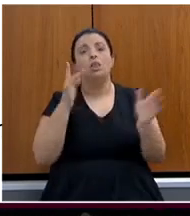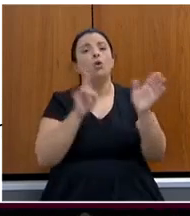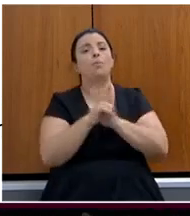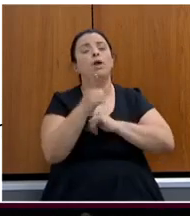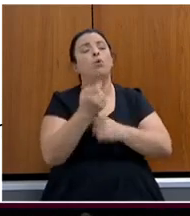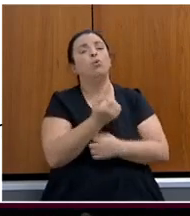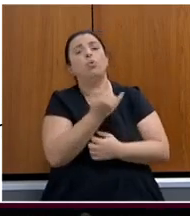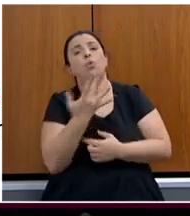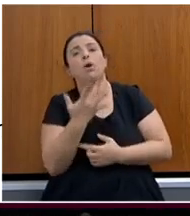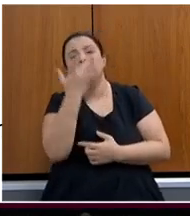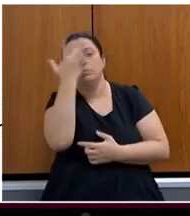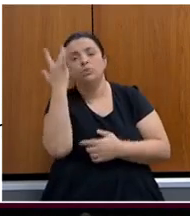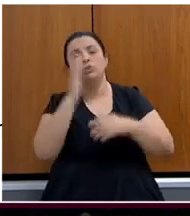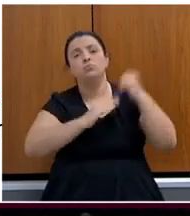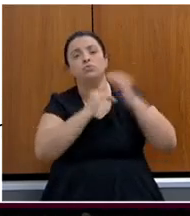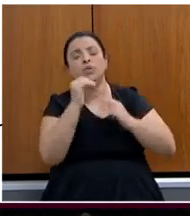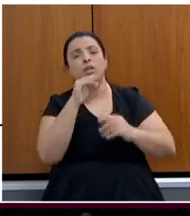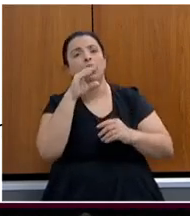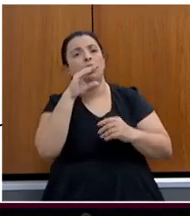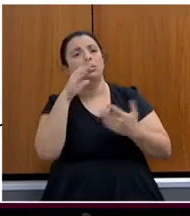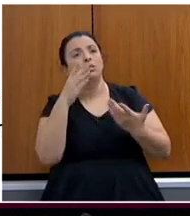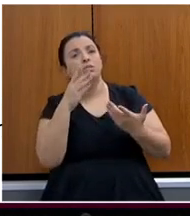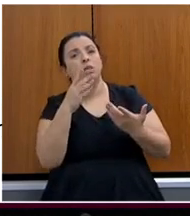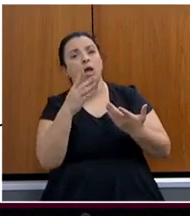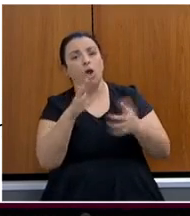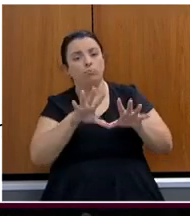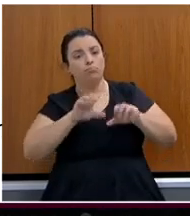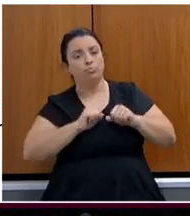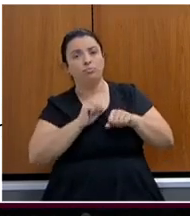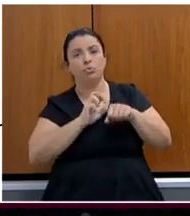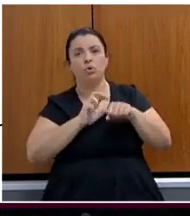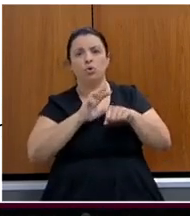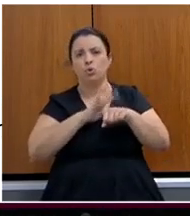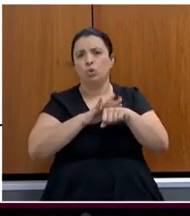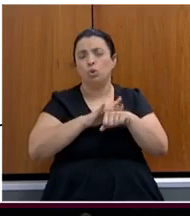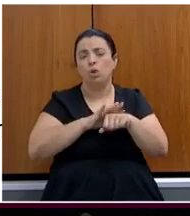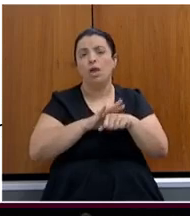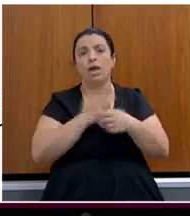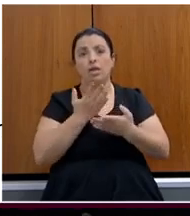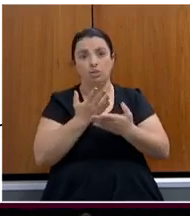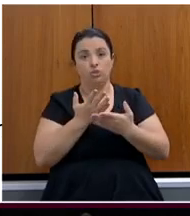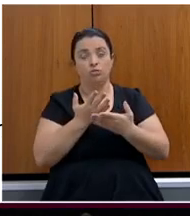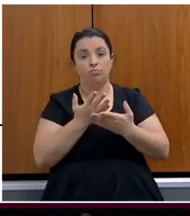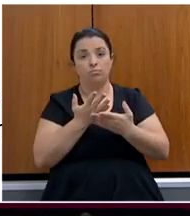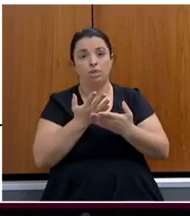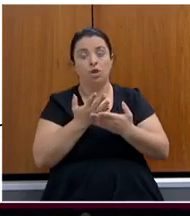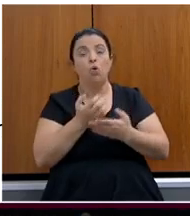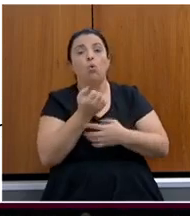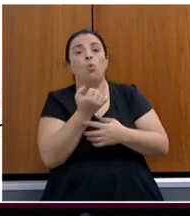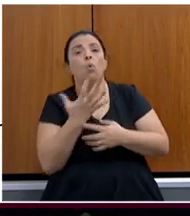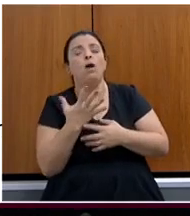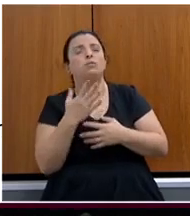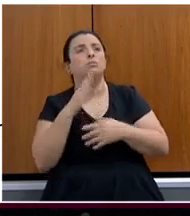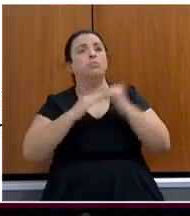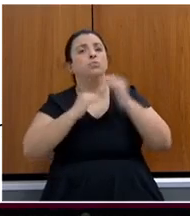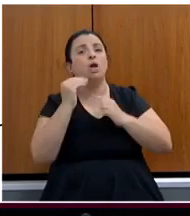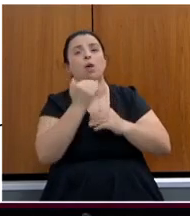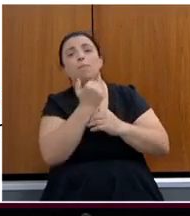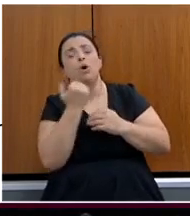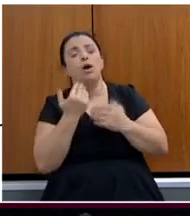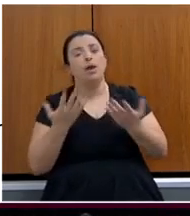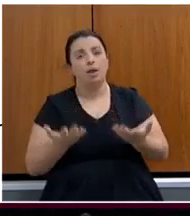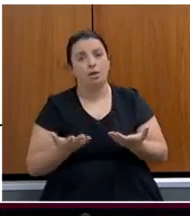número de profissionais contaminados pelo convite desde o início da pandemia Qual o número de profissionais que morreram porque o vídeo